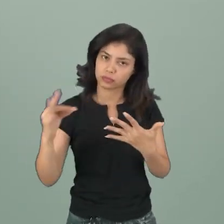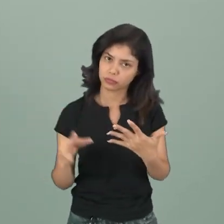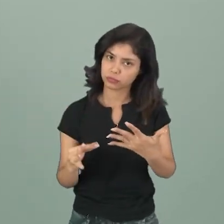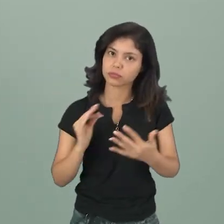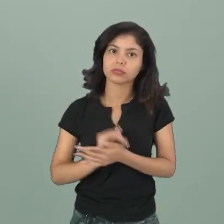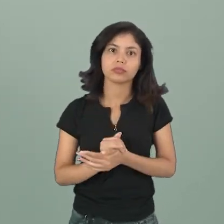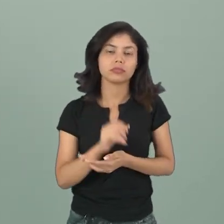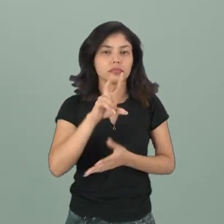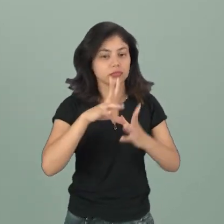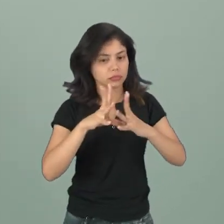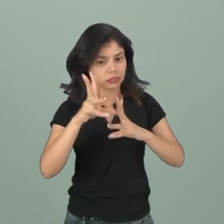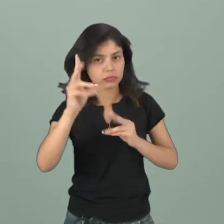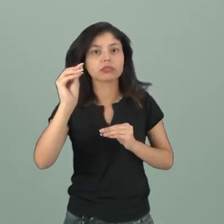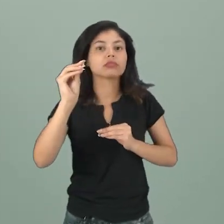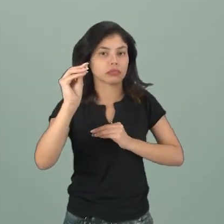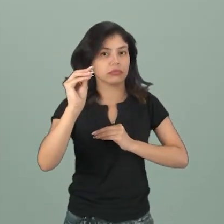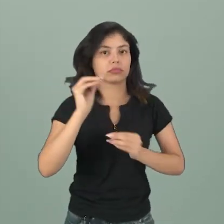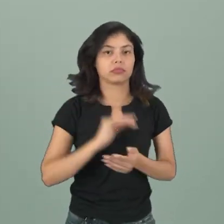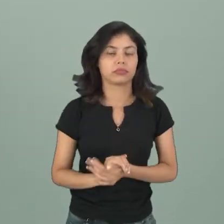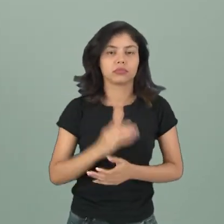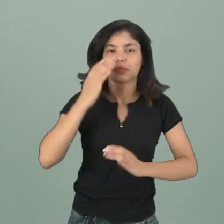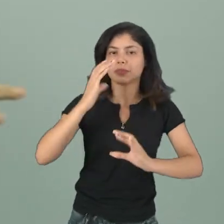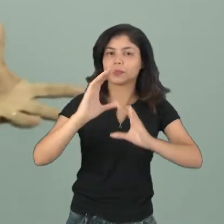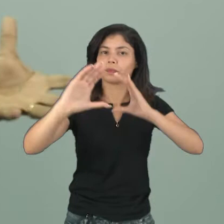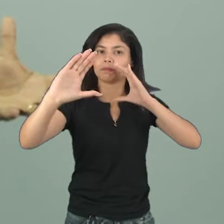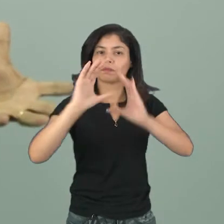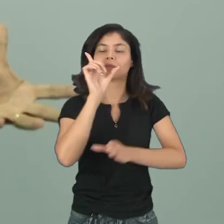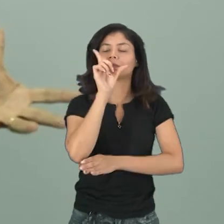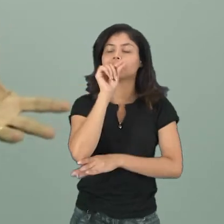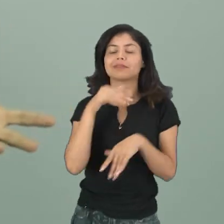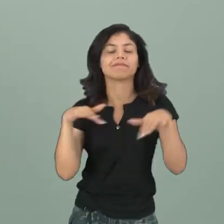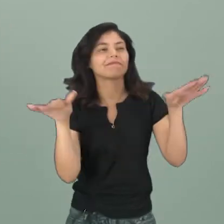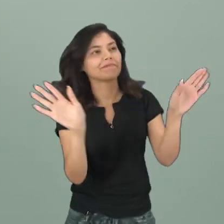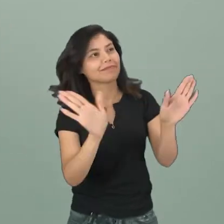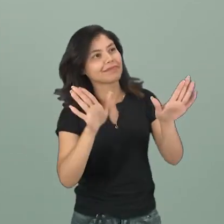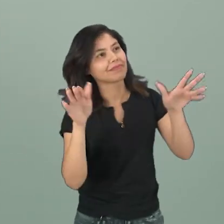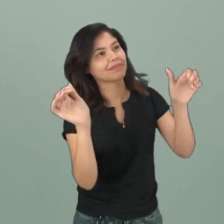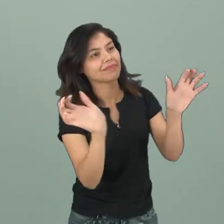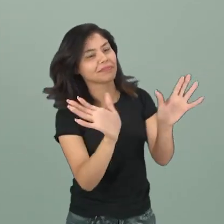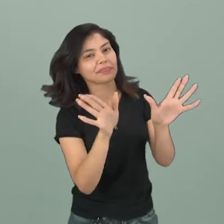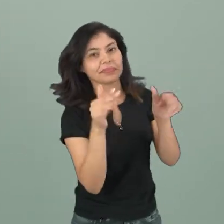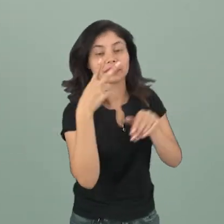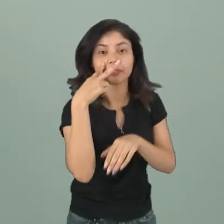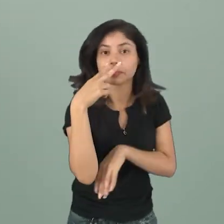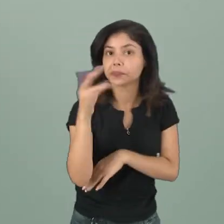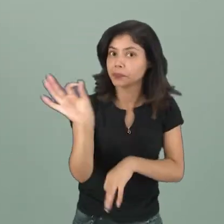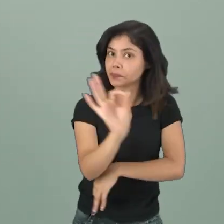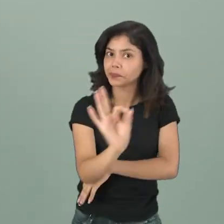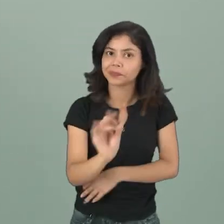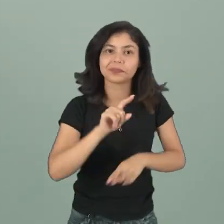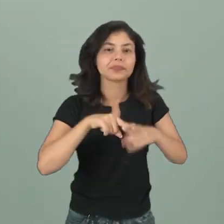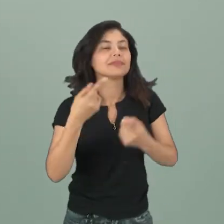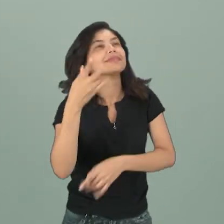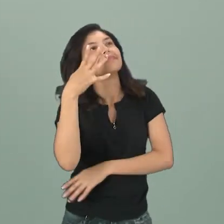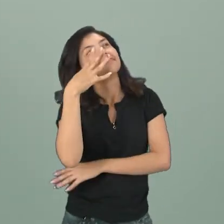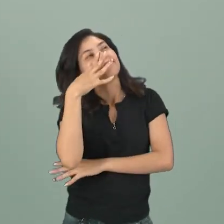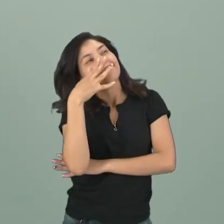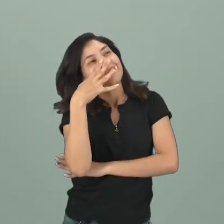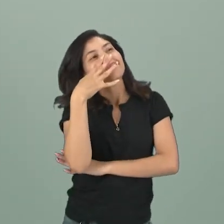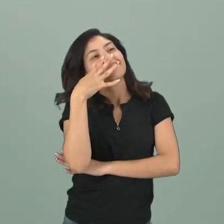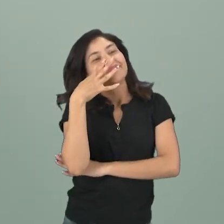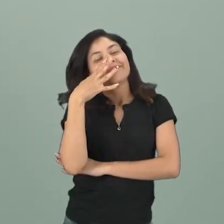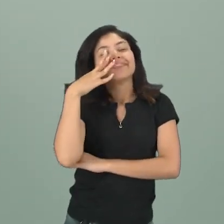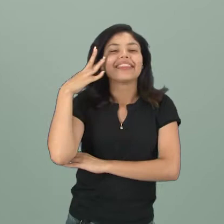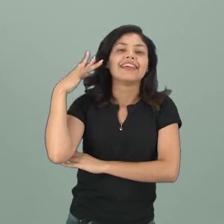elementos invisíveis, ou o cantar de um pássaro que está numa árvore, você não está vendo ele, mas está encantado